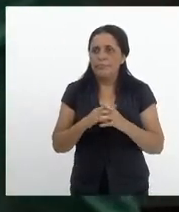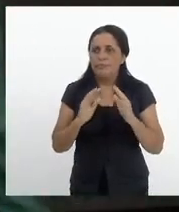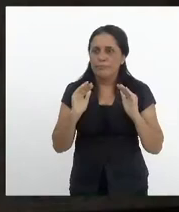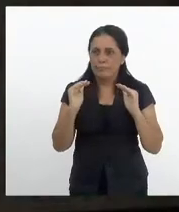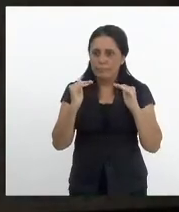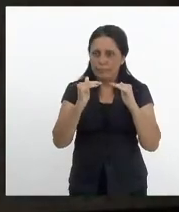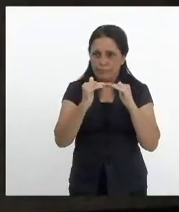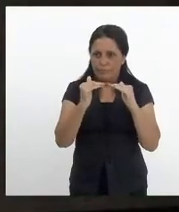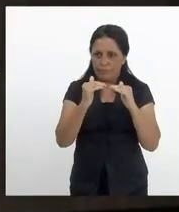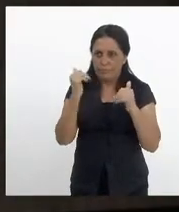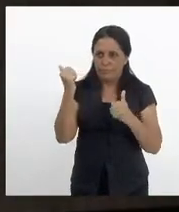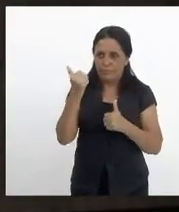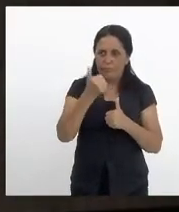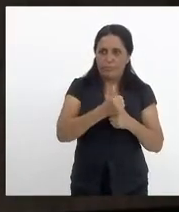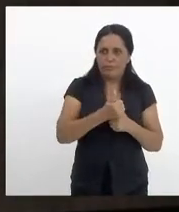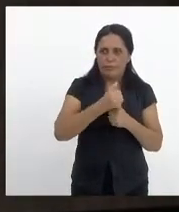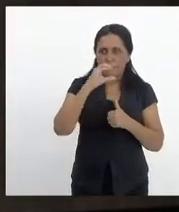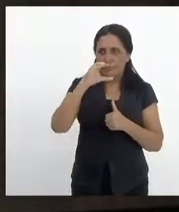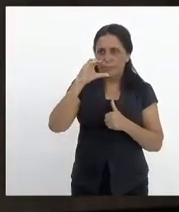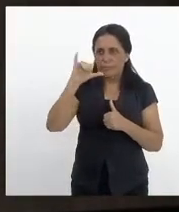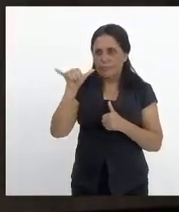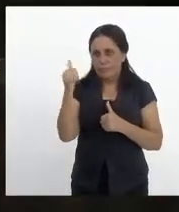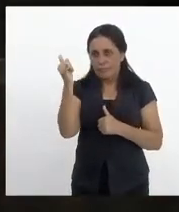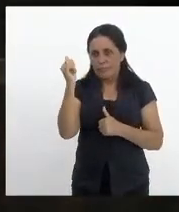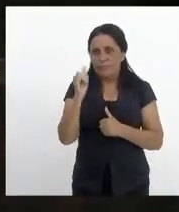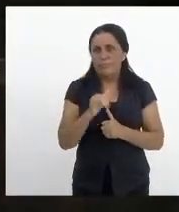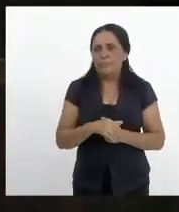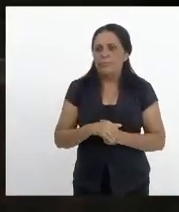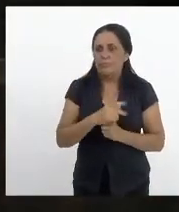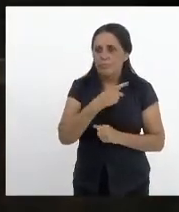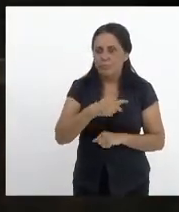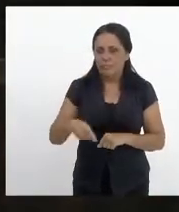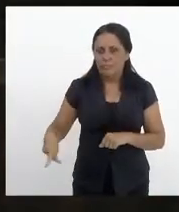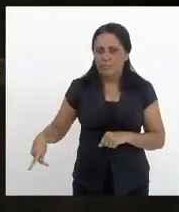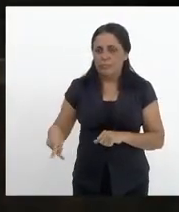Favorável com o substitutivo da CCJ, presidente.